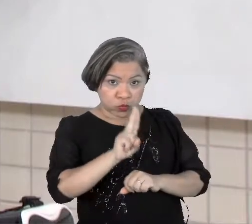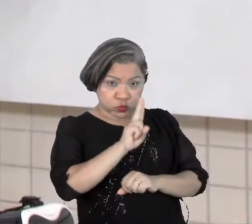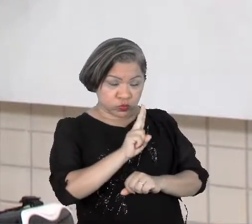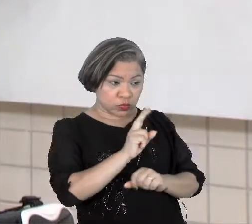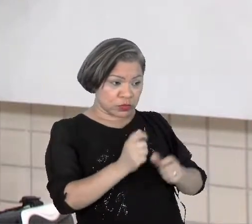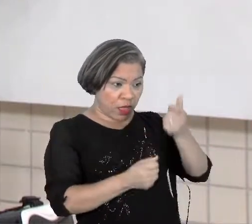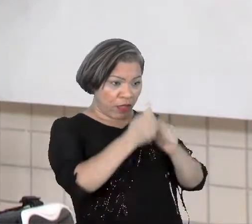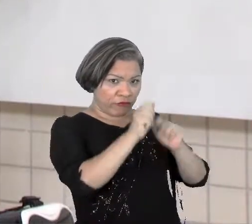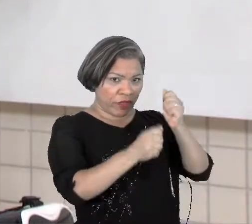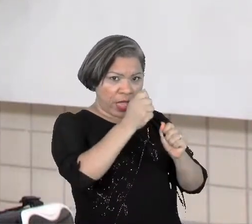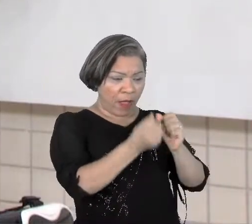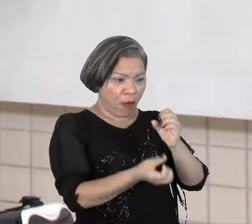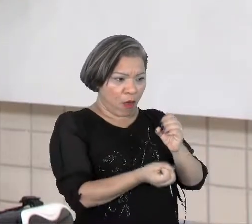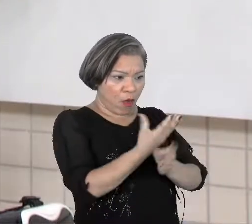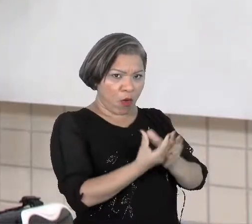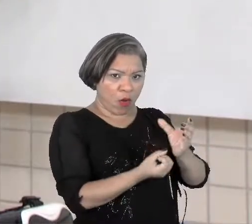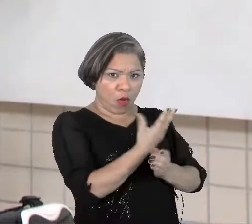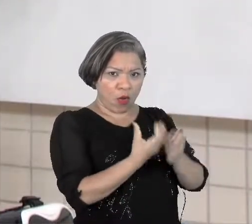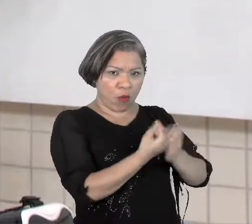produzir, para